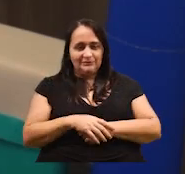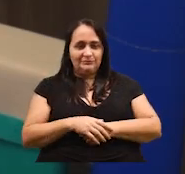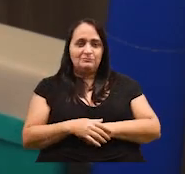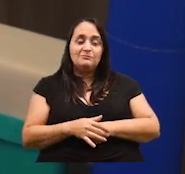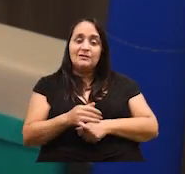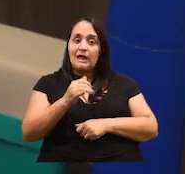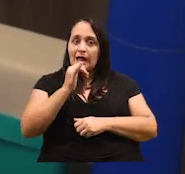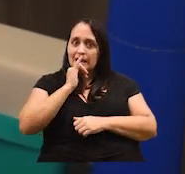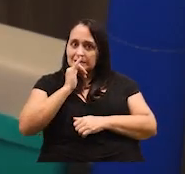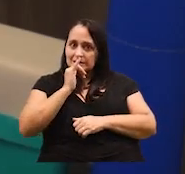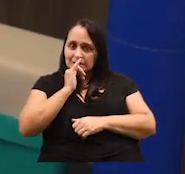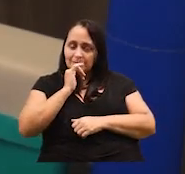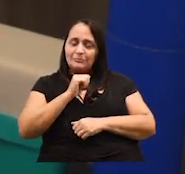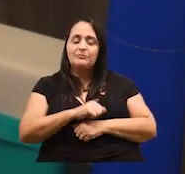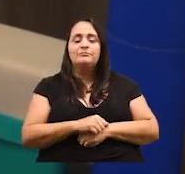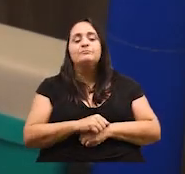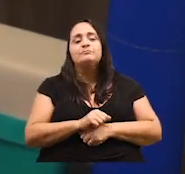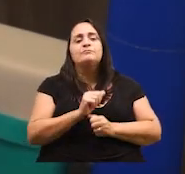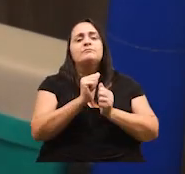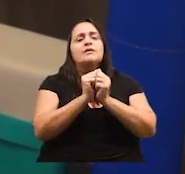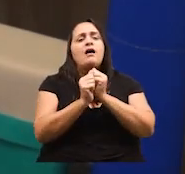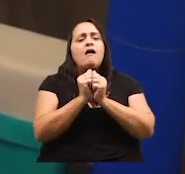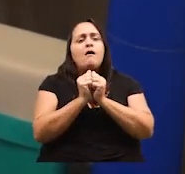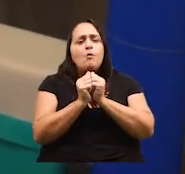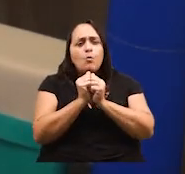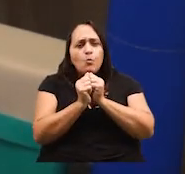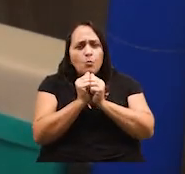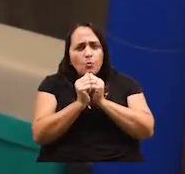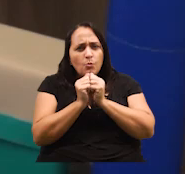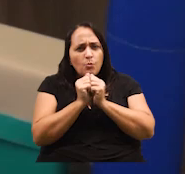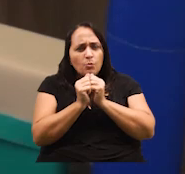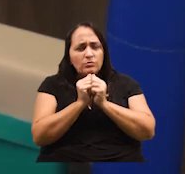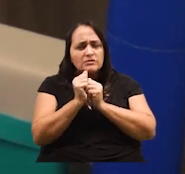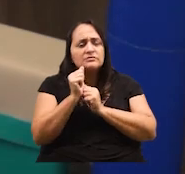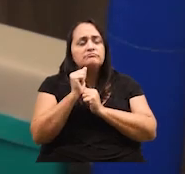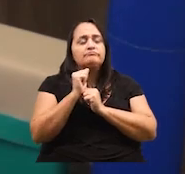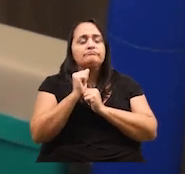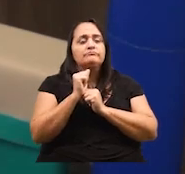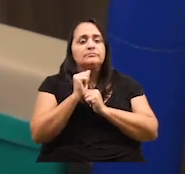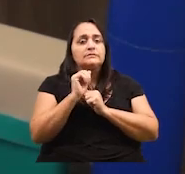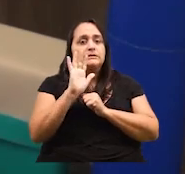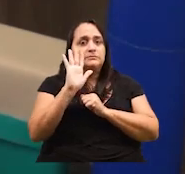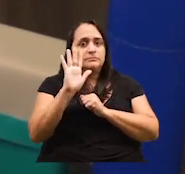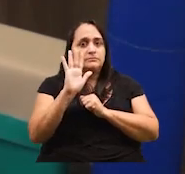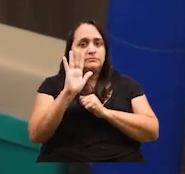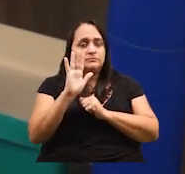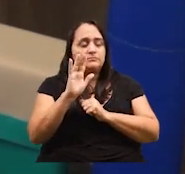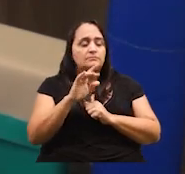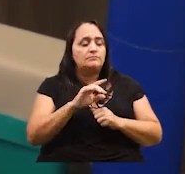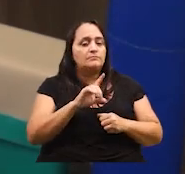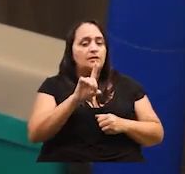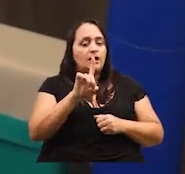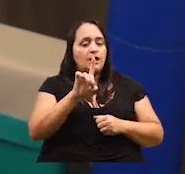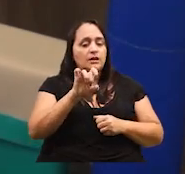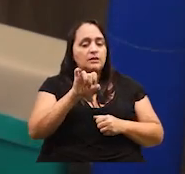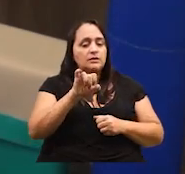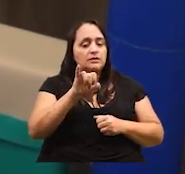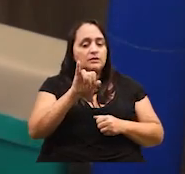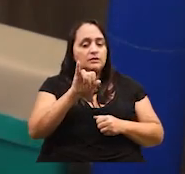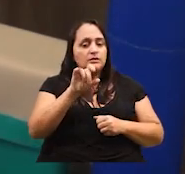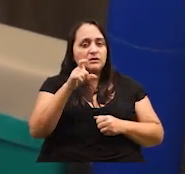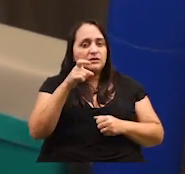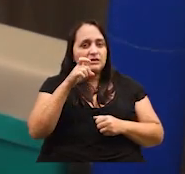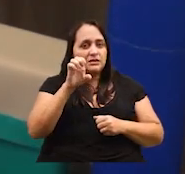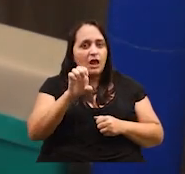casa, eu deixo o arroz de molho. Então, deixe o arroz de molho.